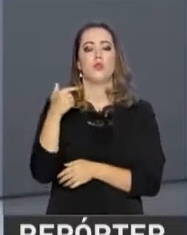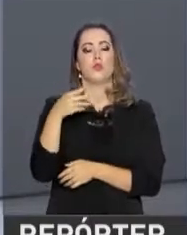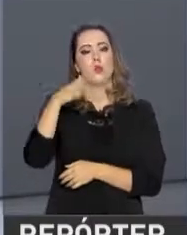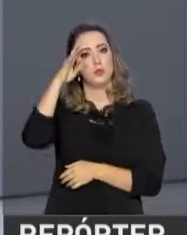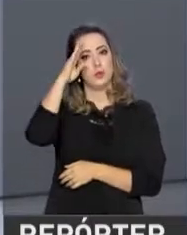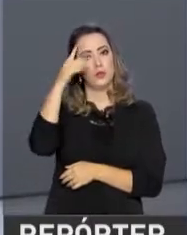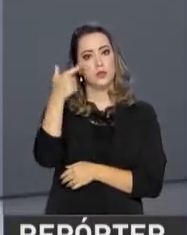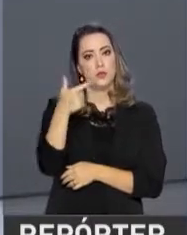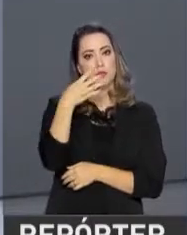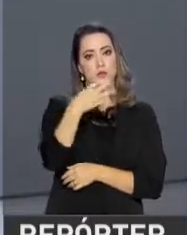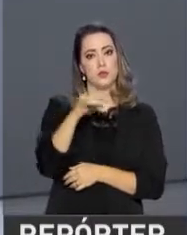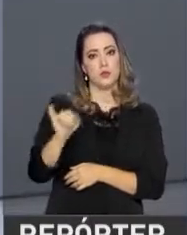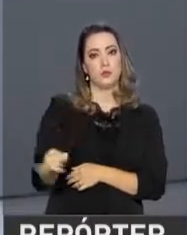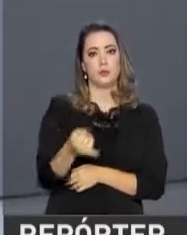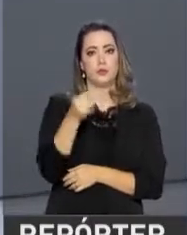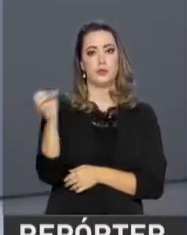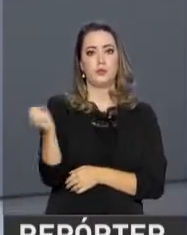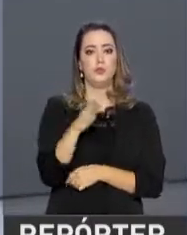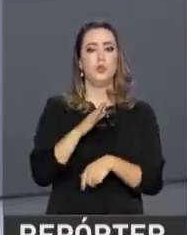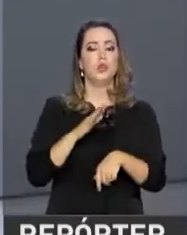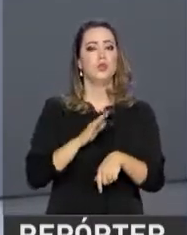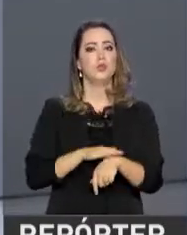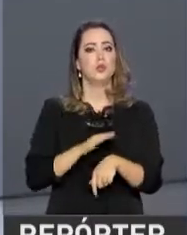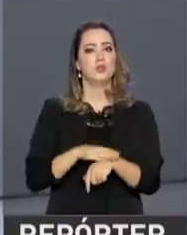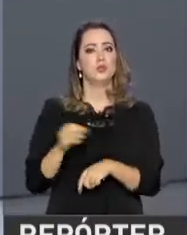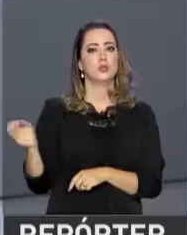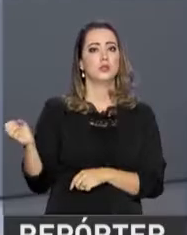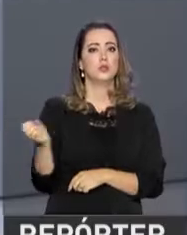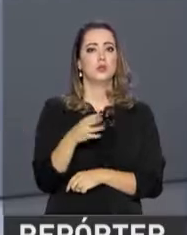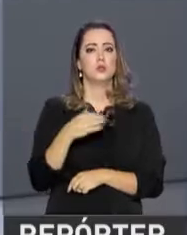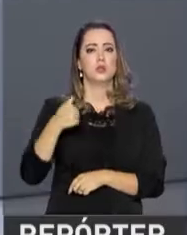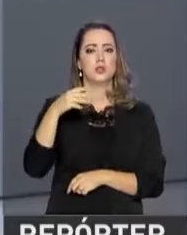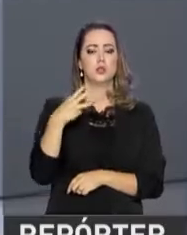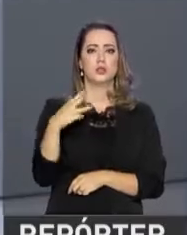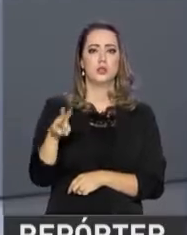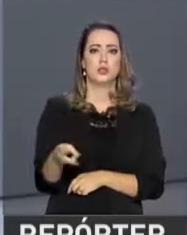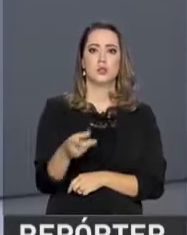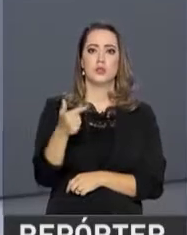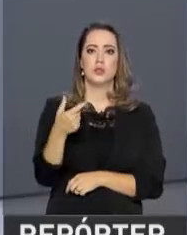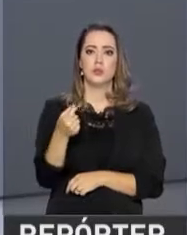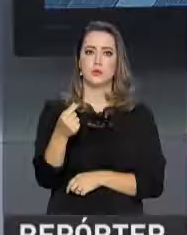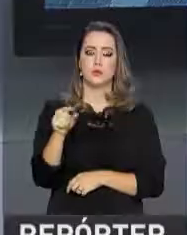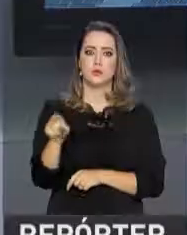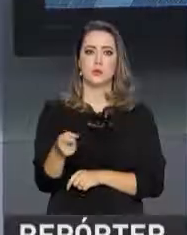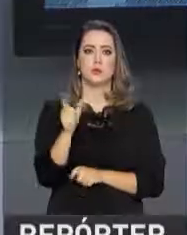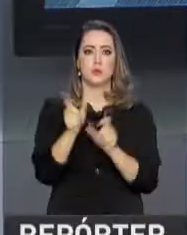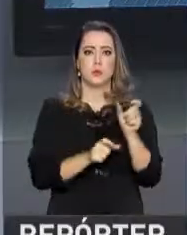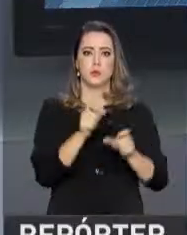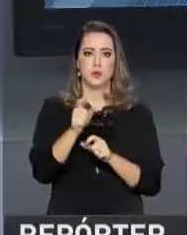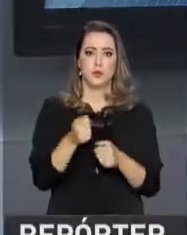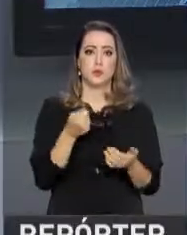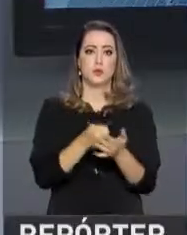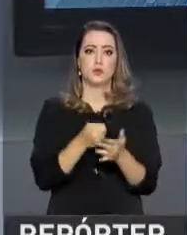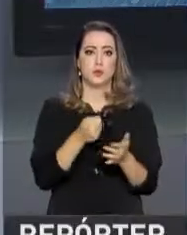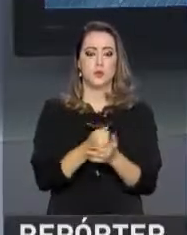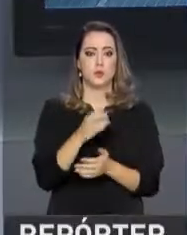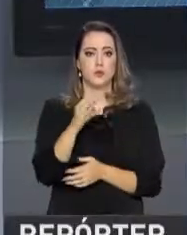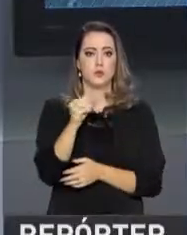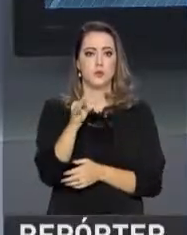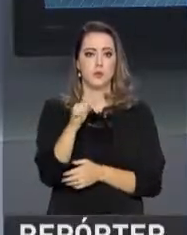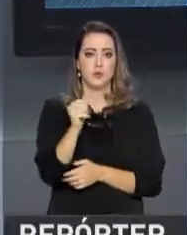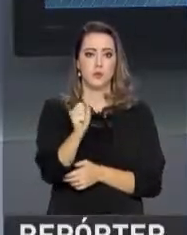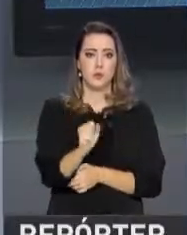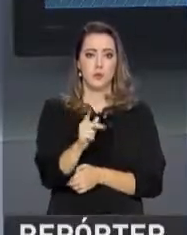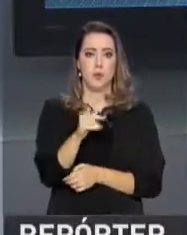24 de janeiro essa nova etapa tem de mais de três milhões e duzentos mil cotistas o pagamento das cotas do pis